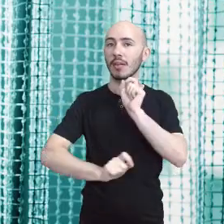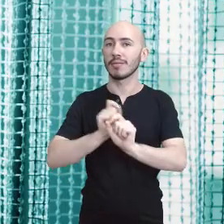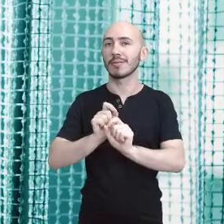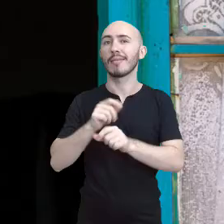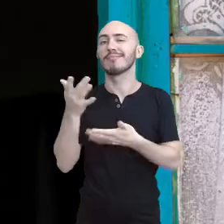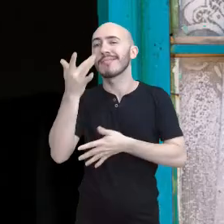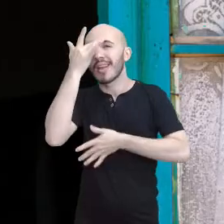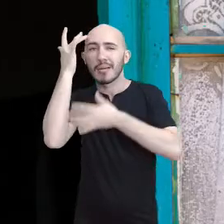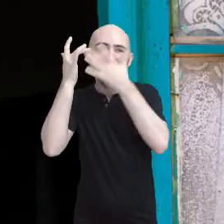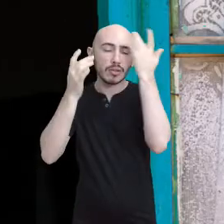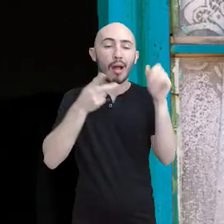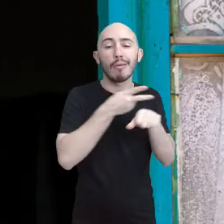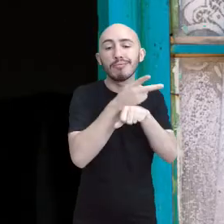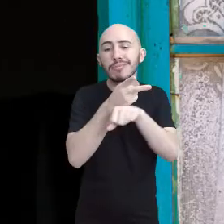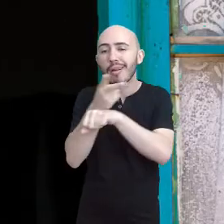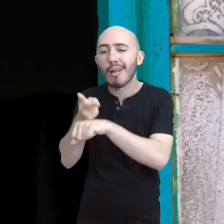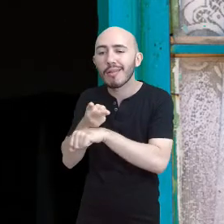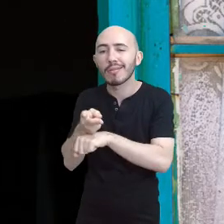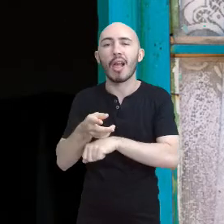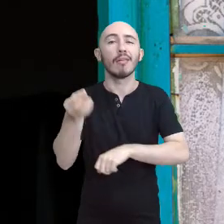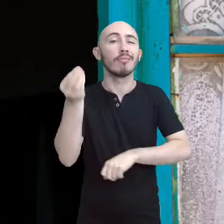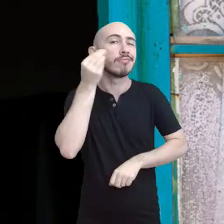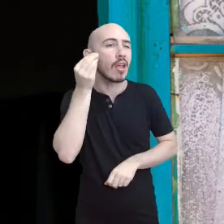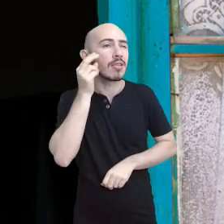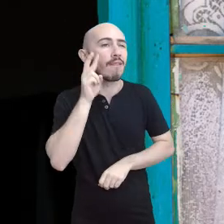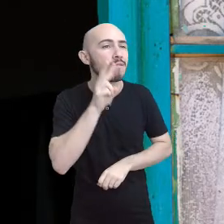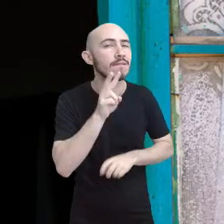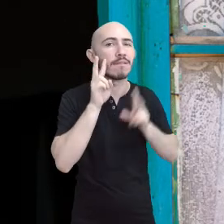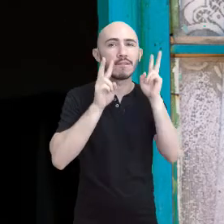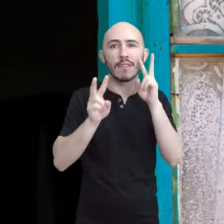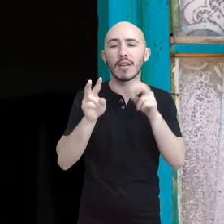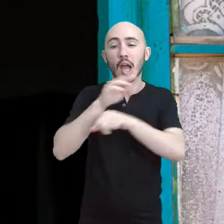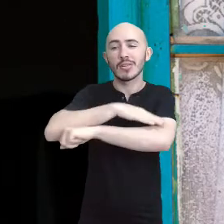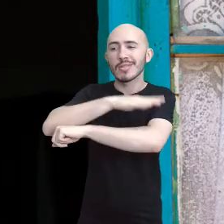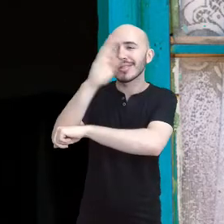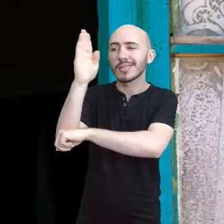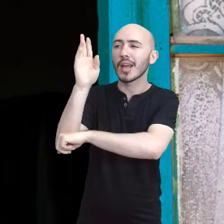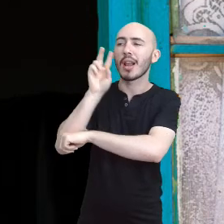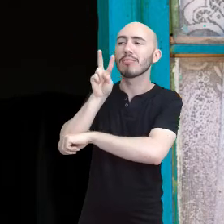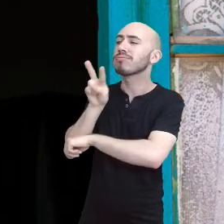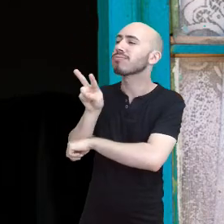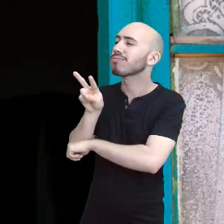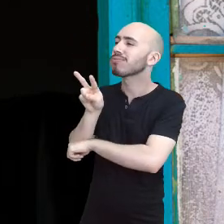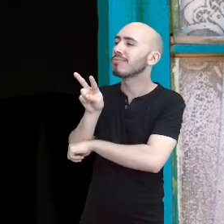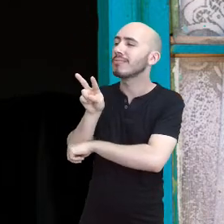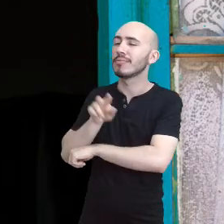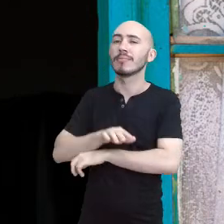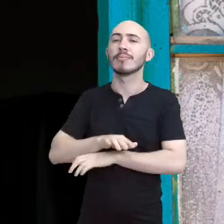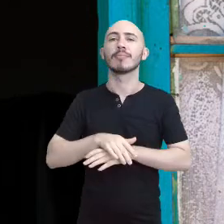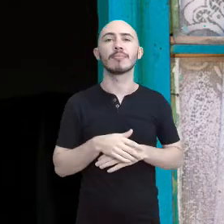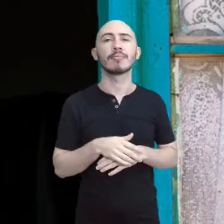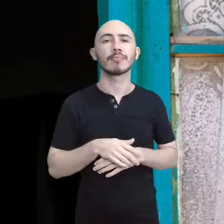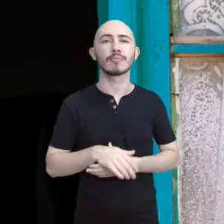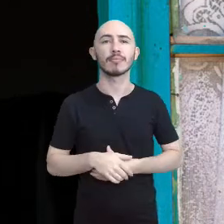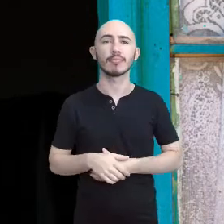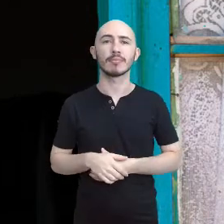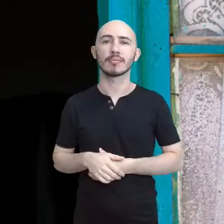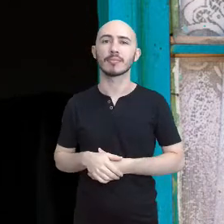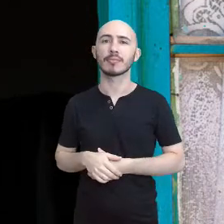bisbilhotar, vão procurar ali, ó, abre a janela, olha a imensidão e olha para os outros andares, né? O que os outros estão